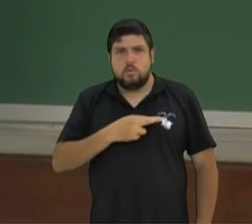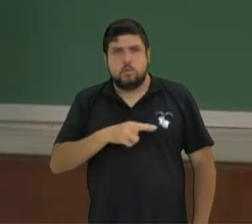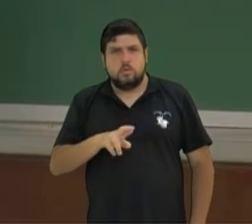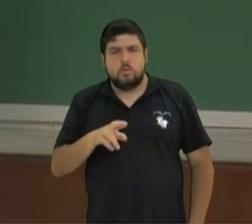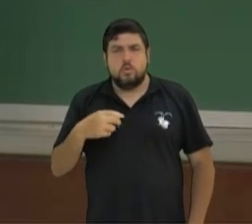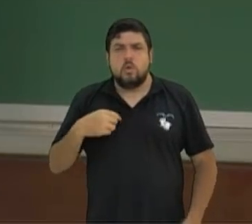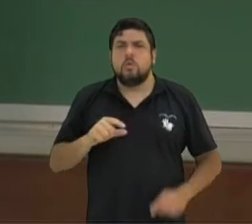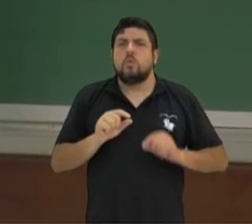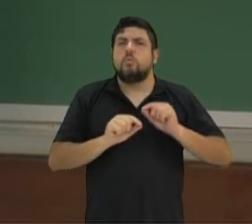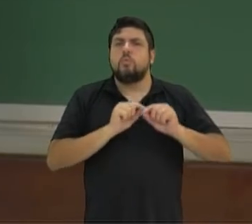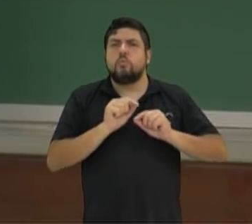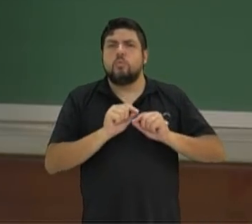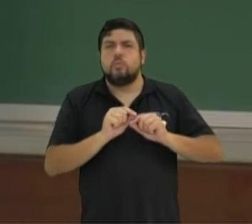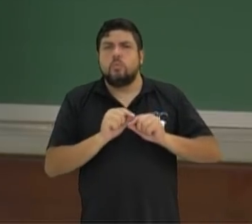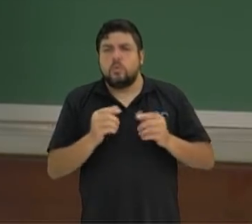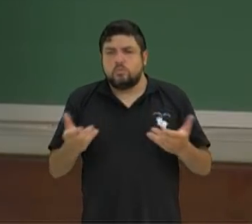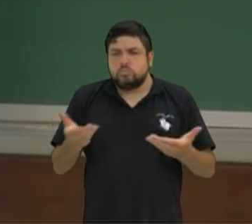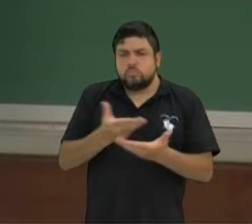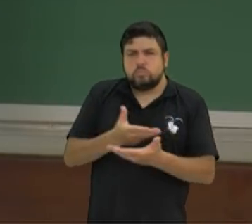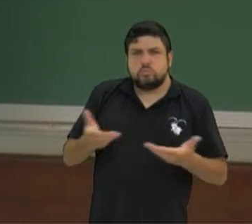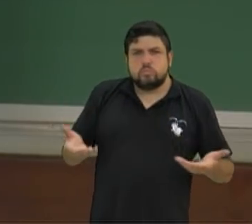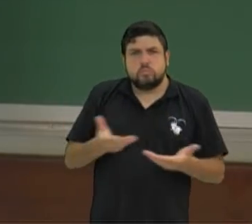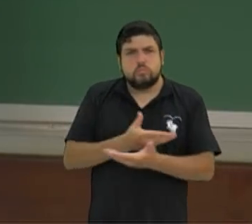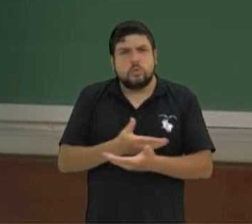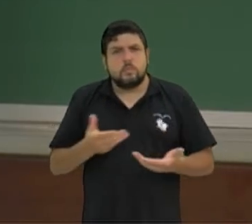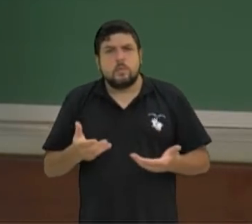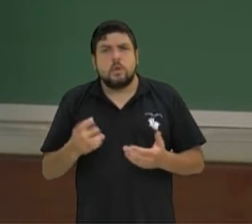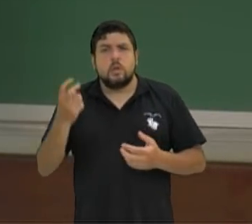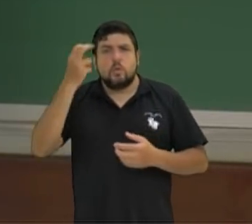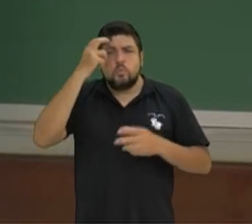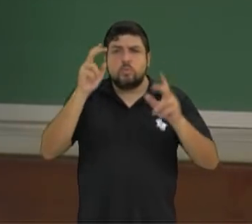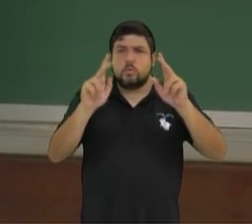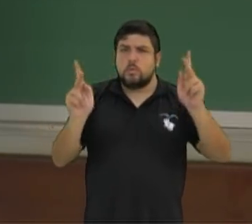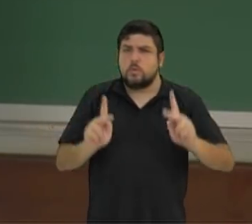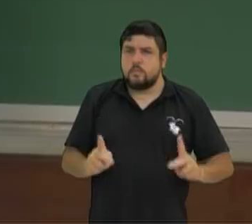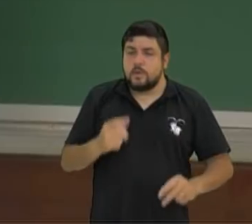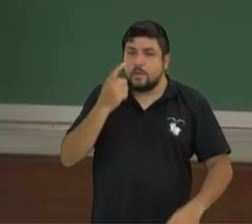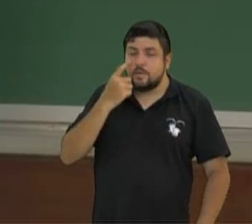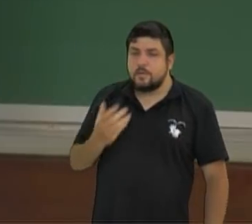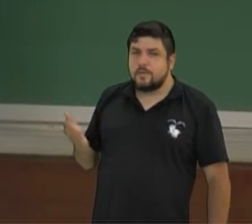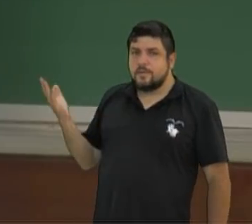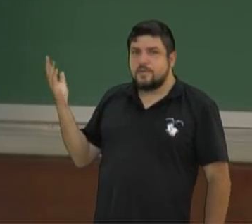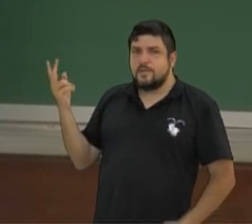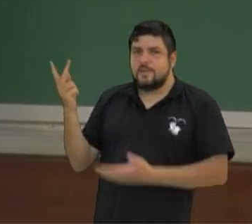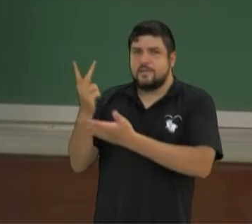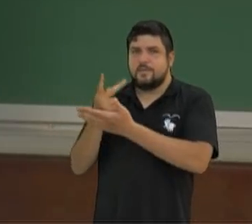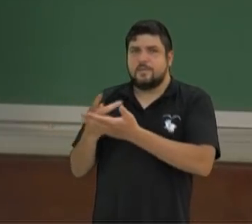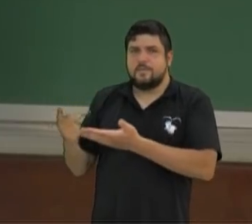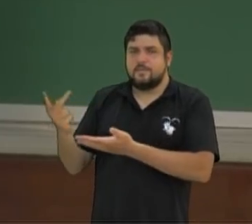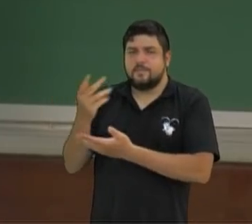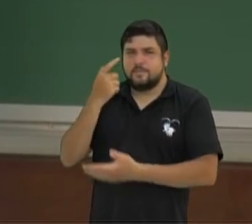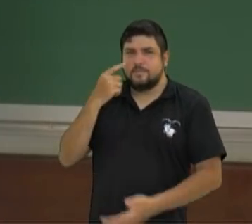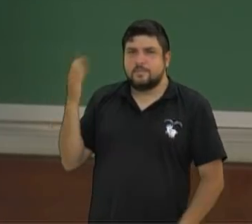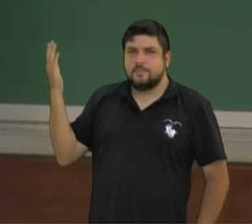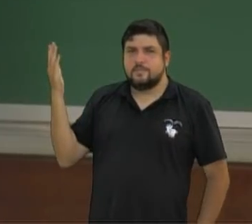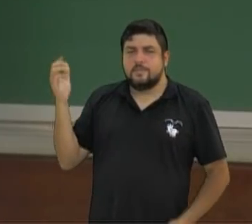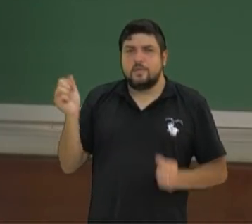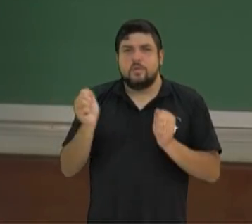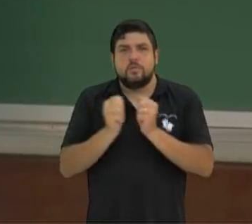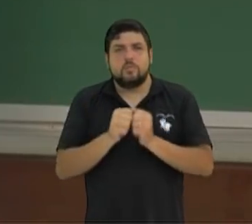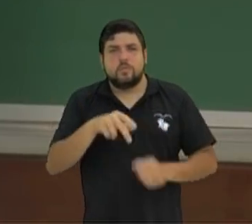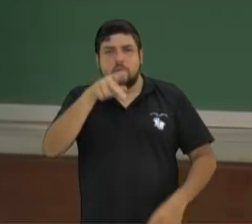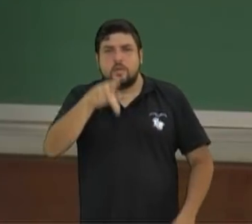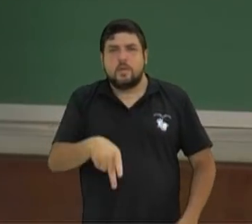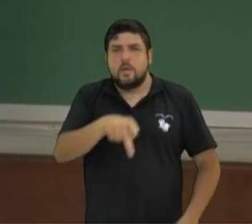responsáveis por promover o diálogo interreligioso e a cultura da paz, como nessa bela ilustração. Vários líderes religiosos junto, aqui é um padre,